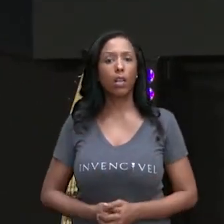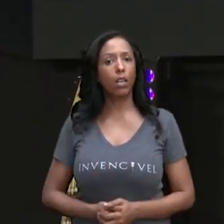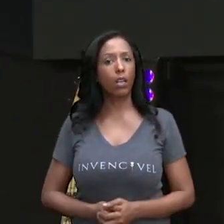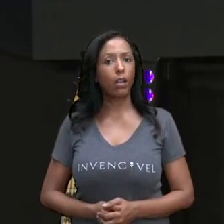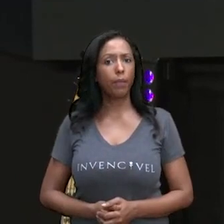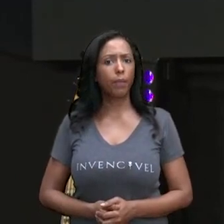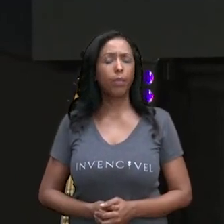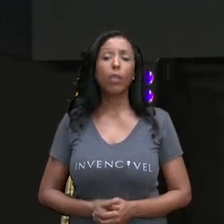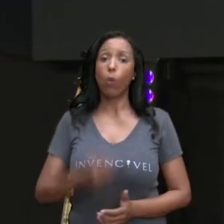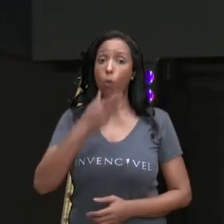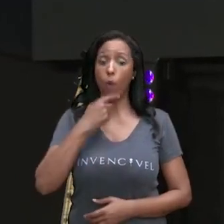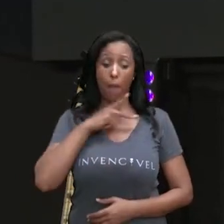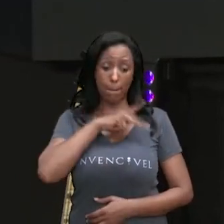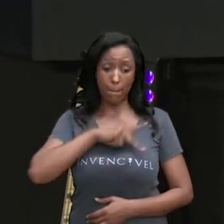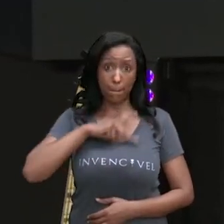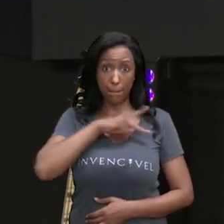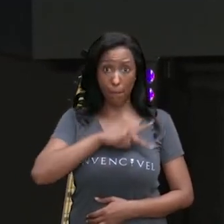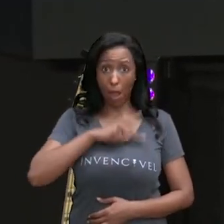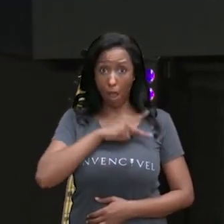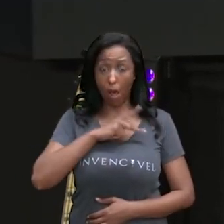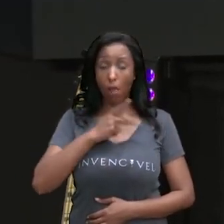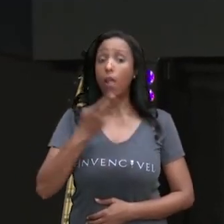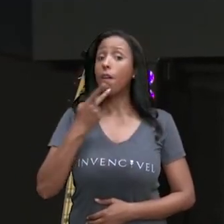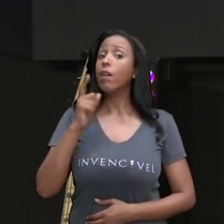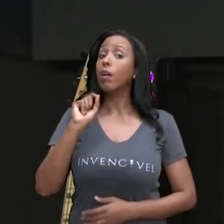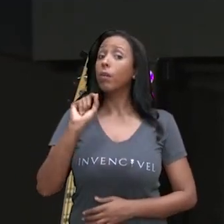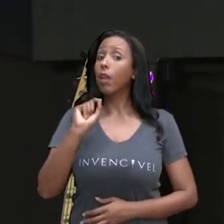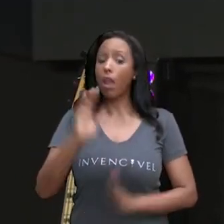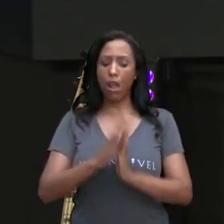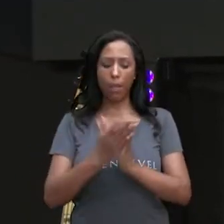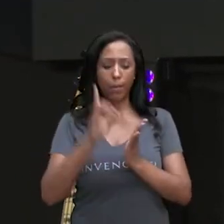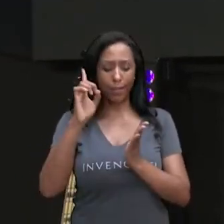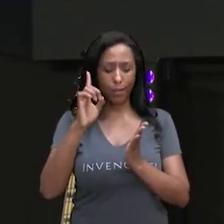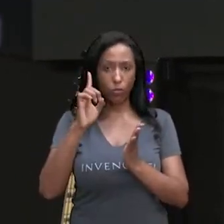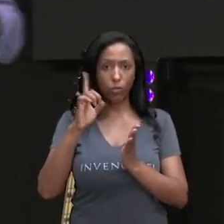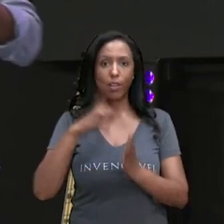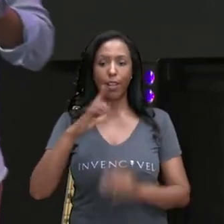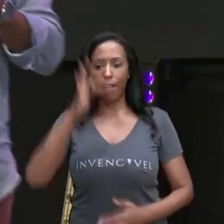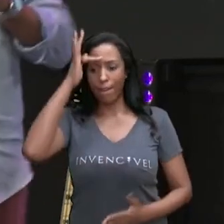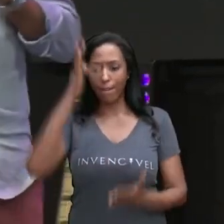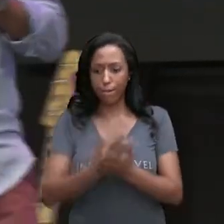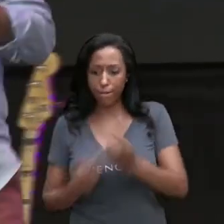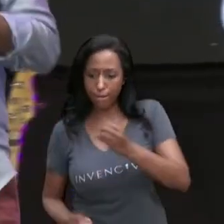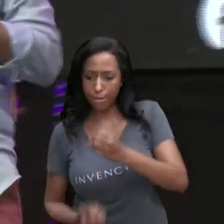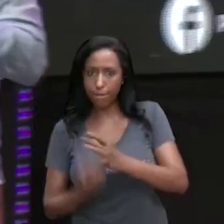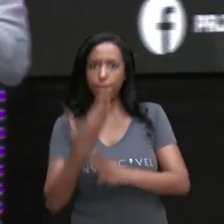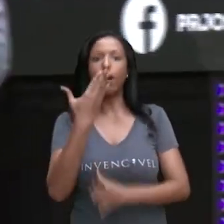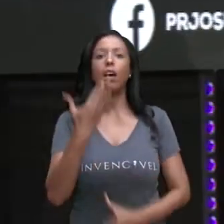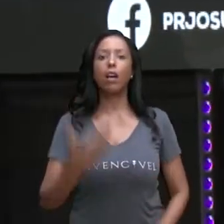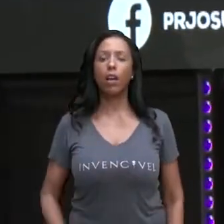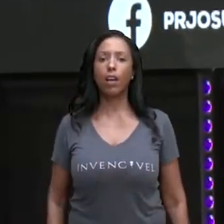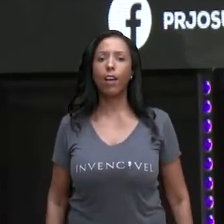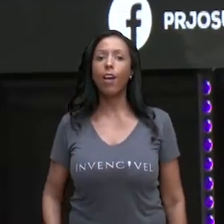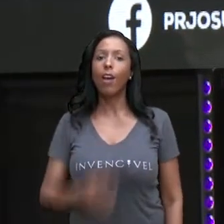Queridos, Paulo afirma que a Bíblia produz a fé. Os Gideões Internacionais é uma organização